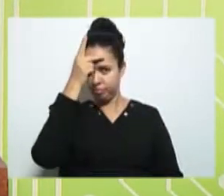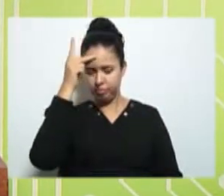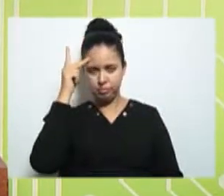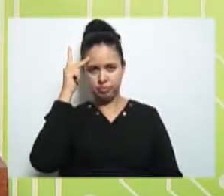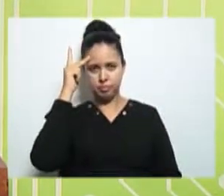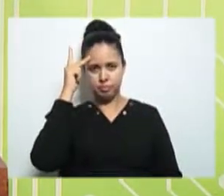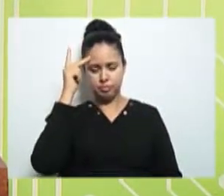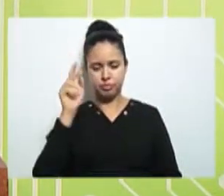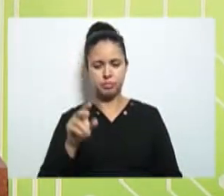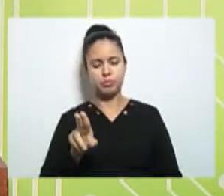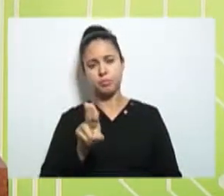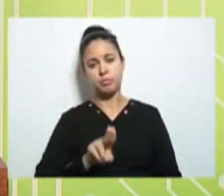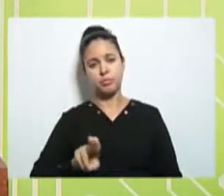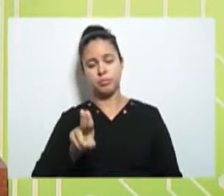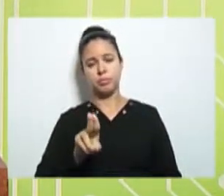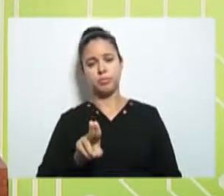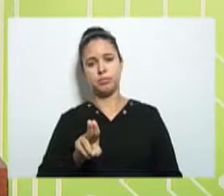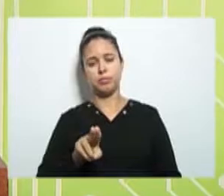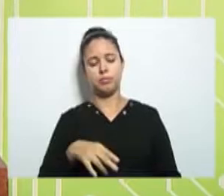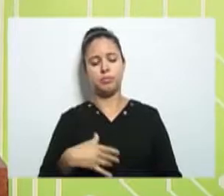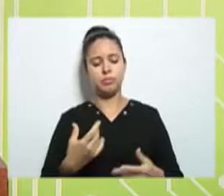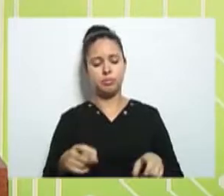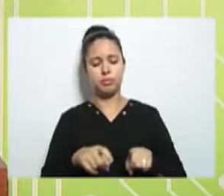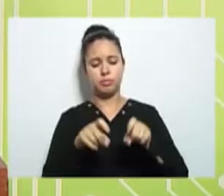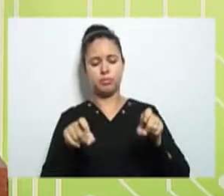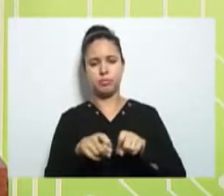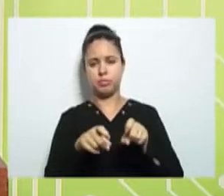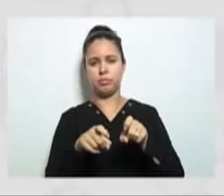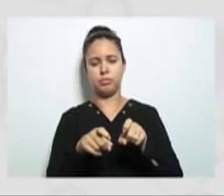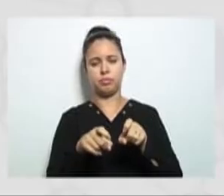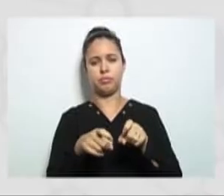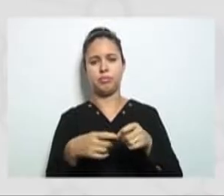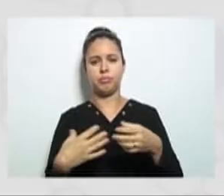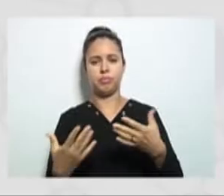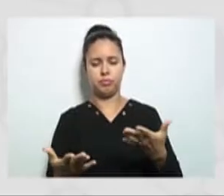pastas, não vou fazer nada com aquele computador. Não é isso?